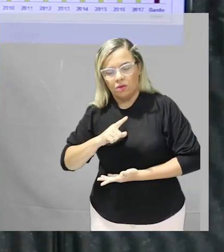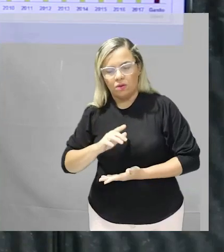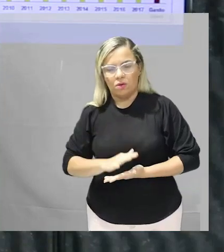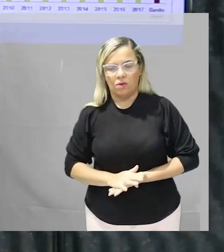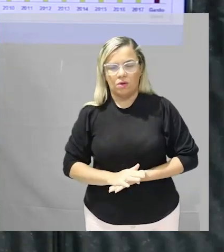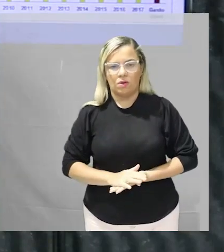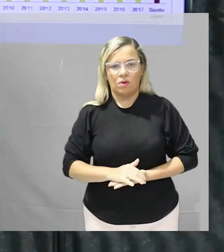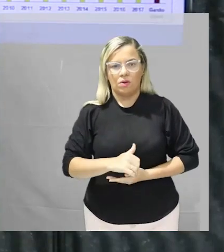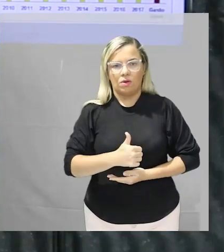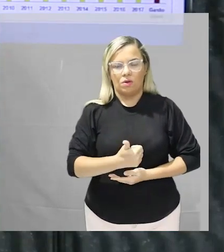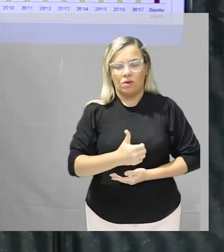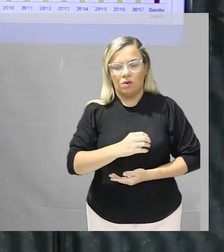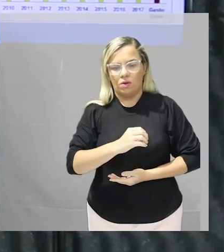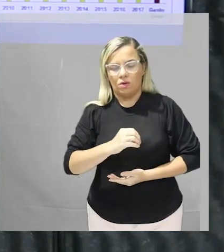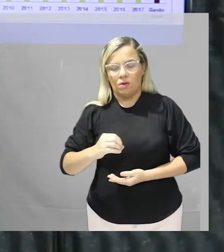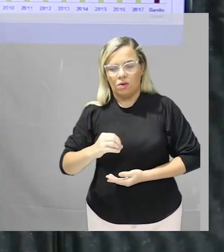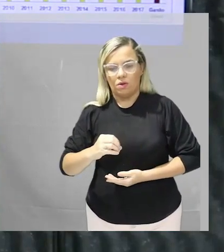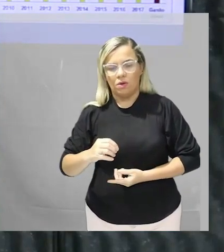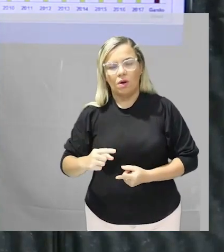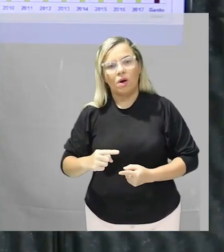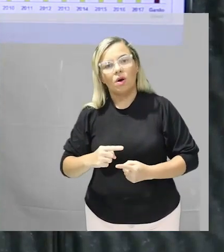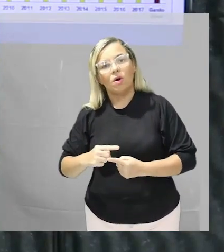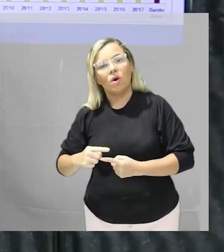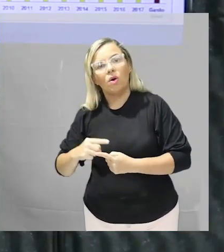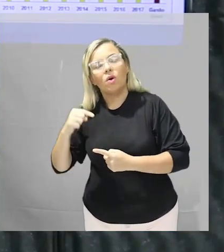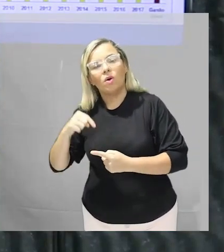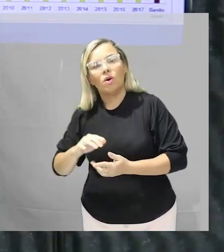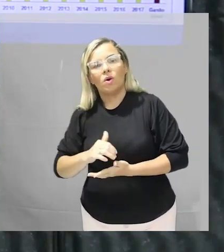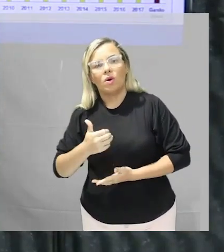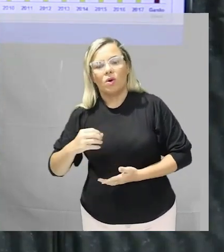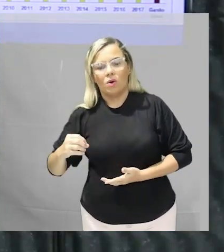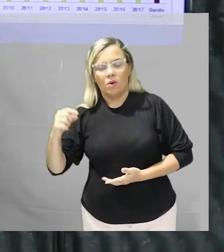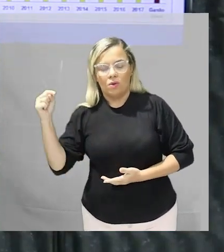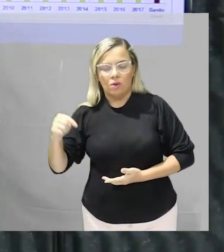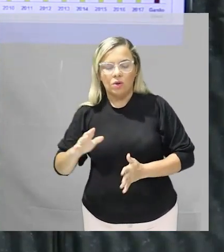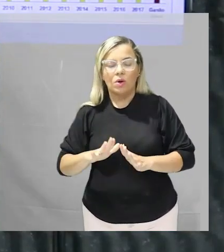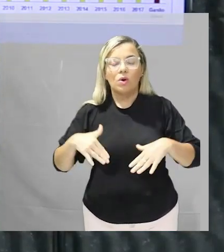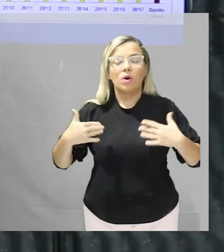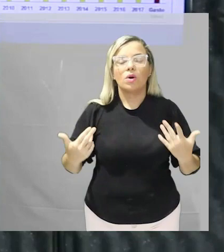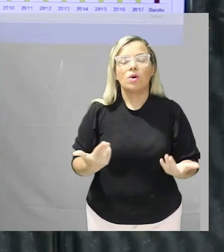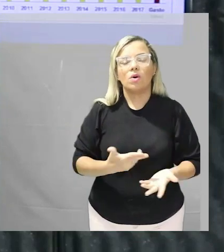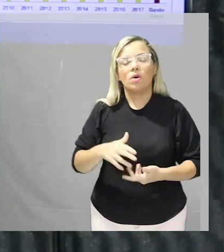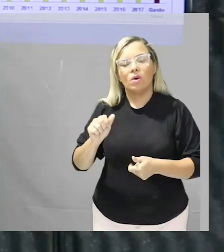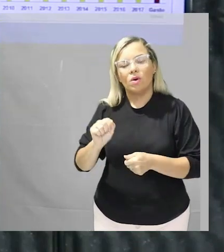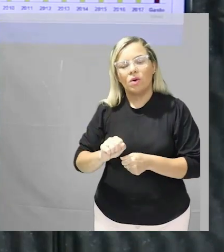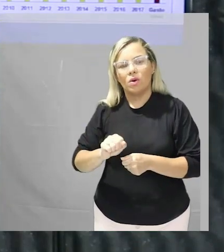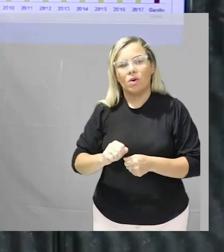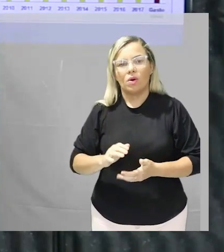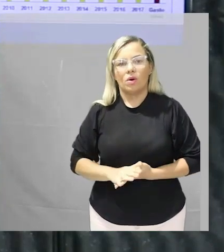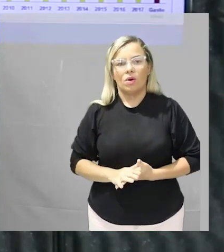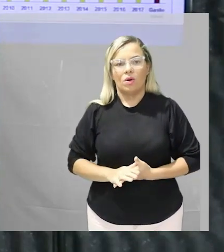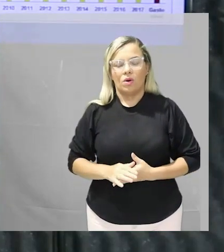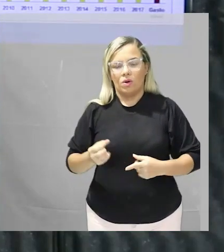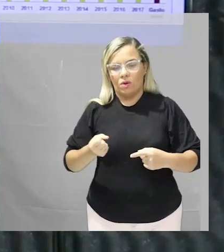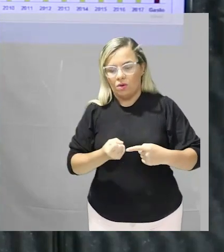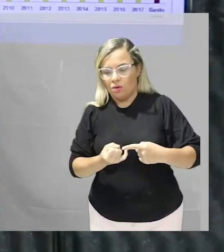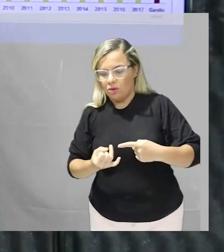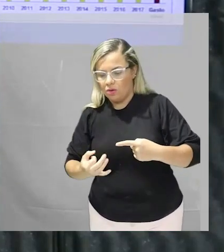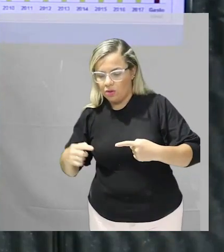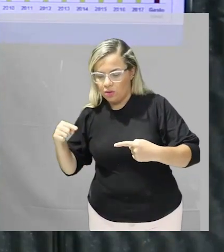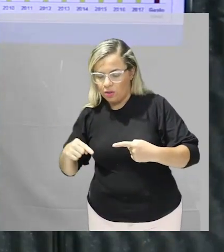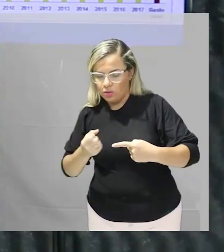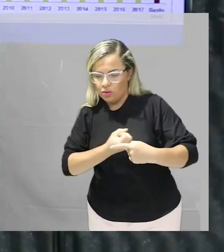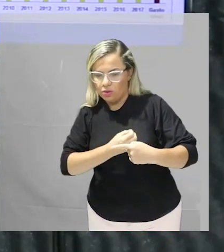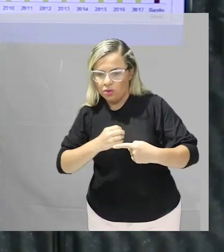100 os múltiplos de 10 na verdade no caso aqui o 100 que é que nós vamos fazer conferir a quantidade de zeros